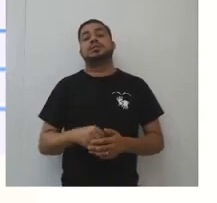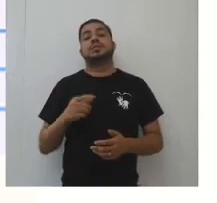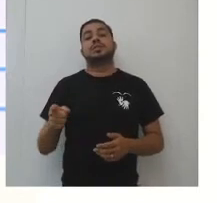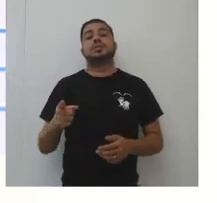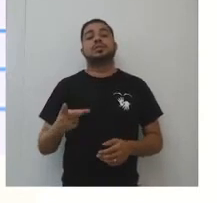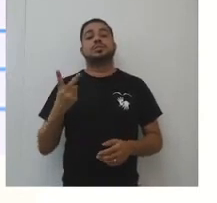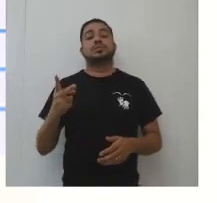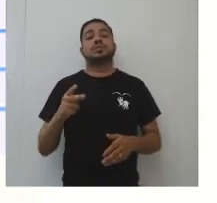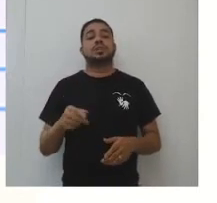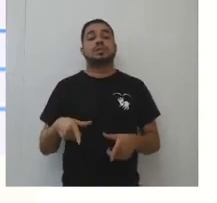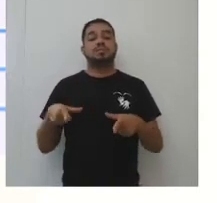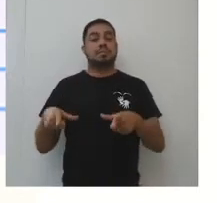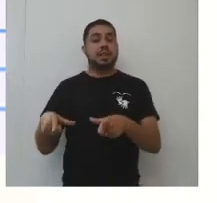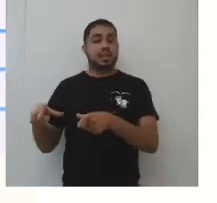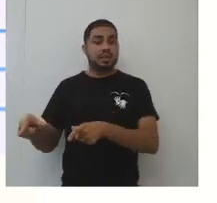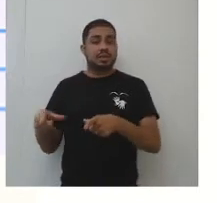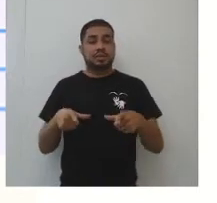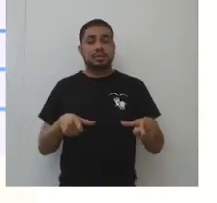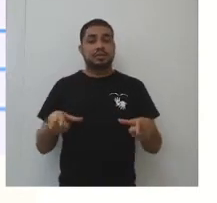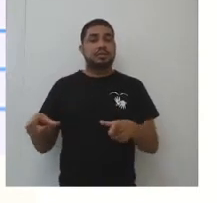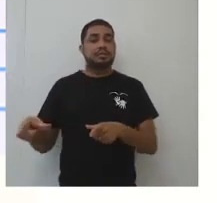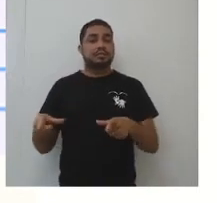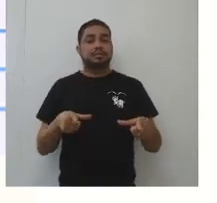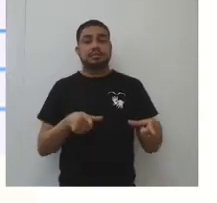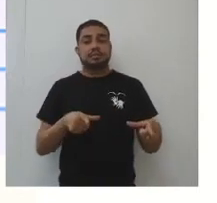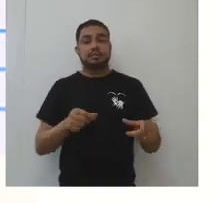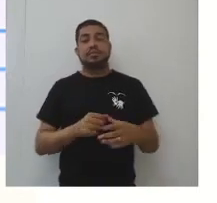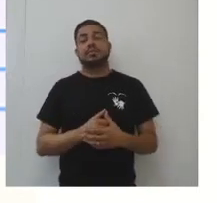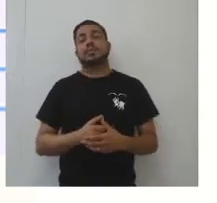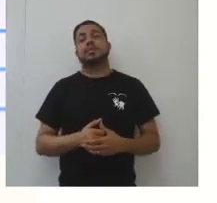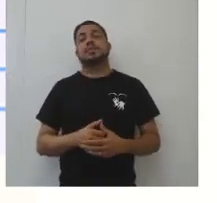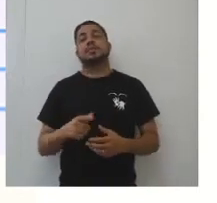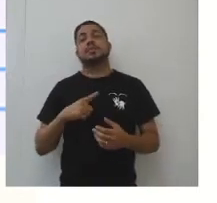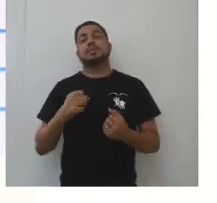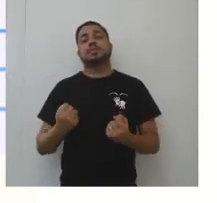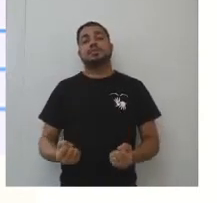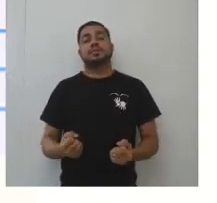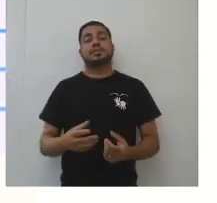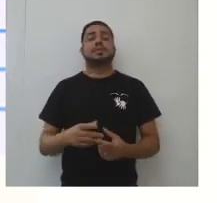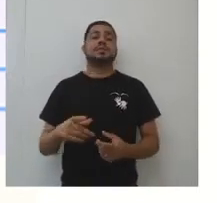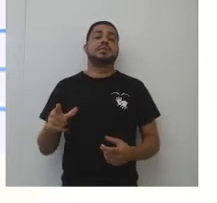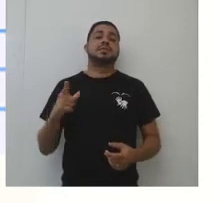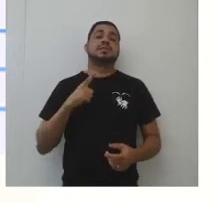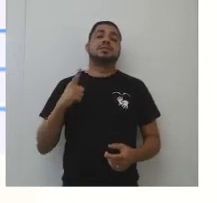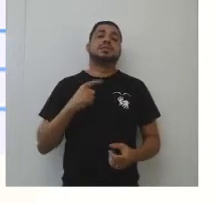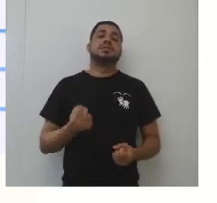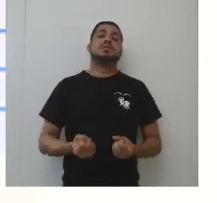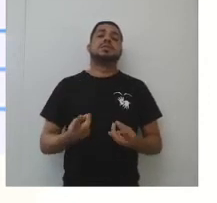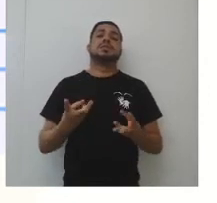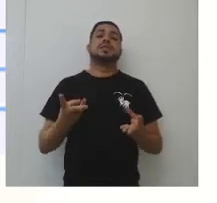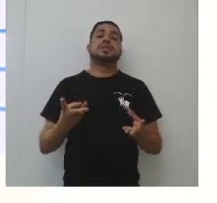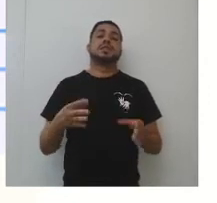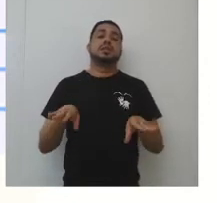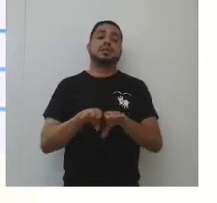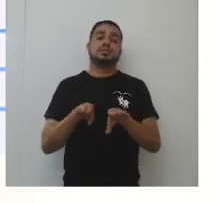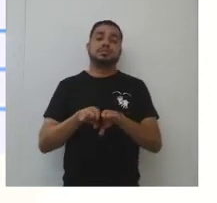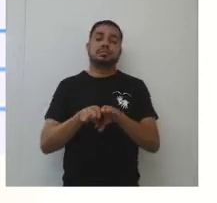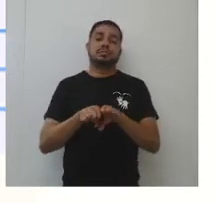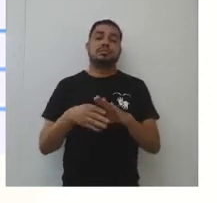duas placas paralelas entre si, carregada uniformemente, com quantidade de cargas